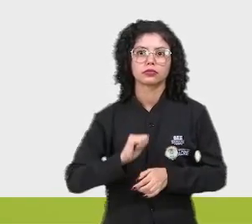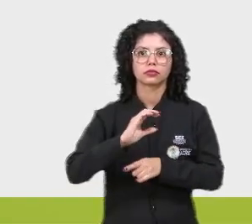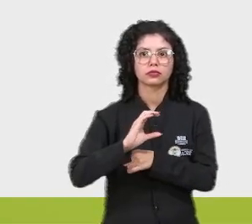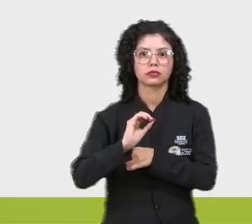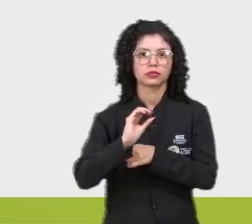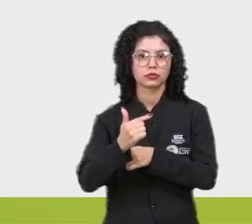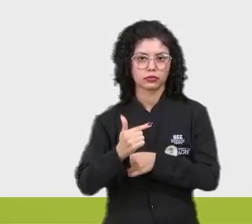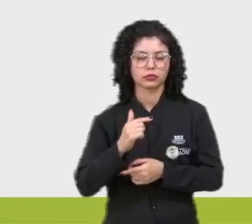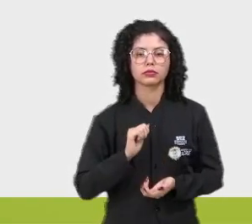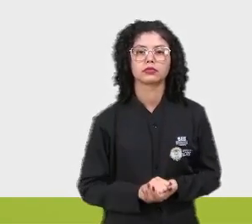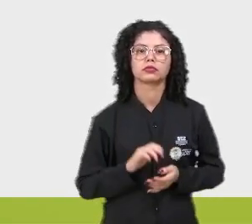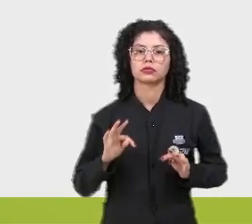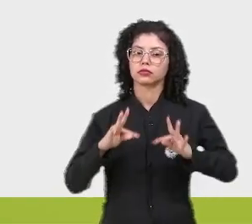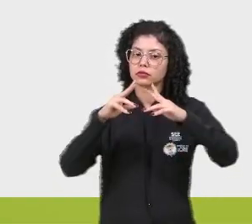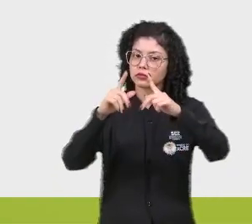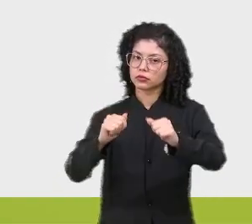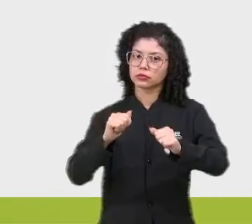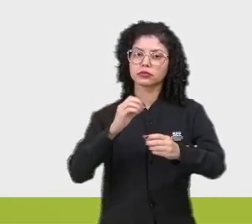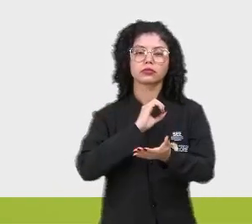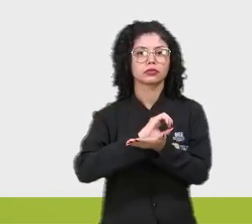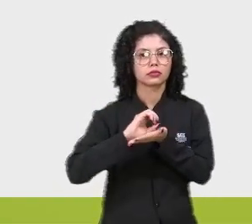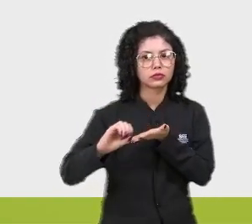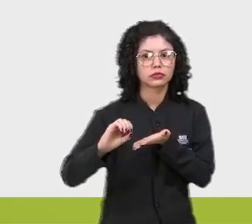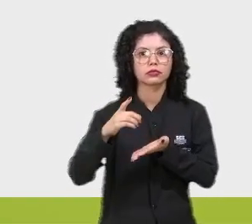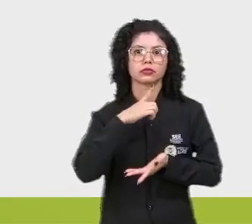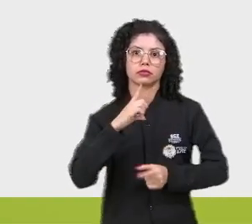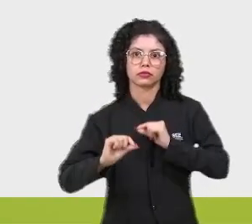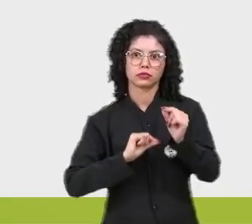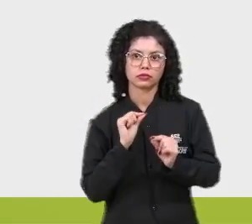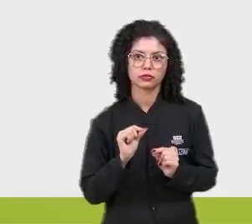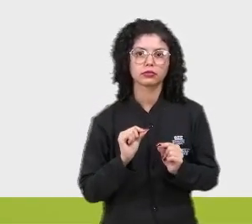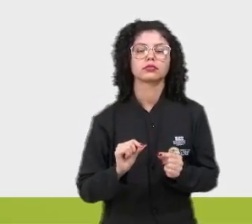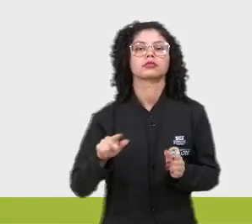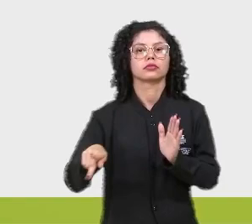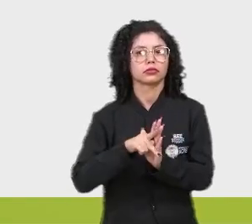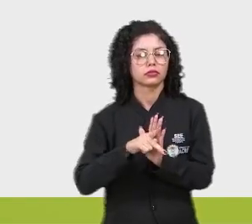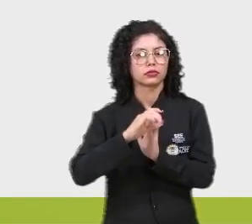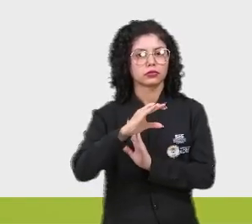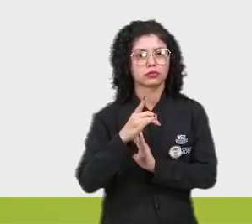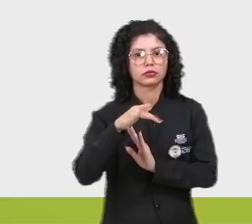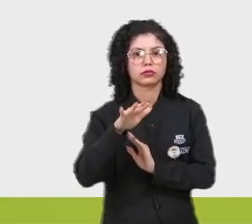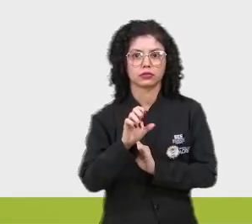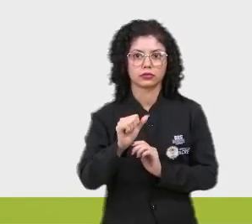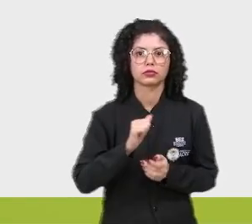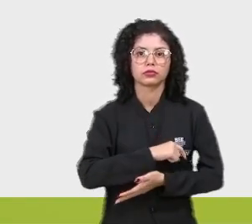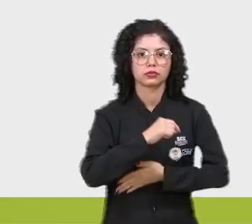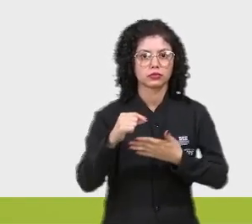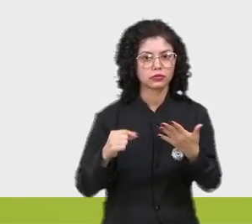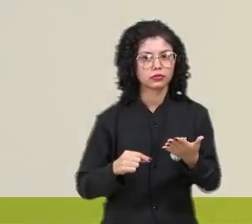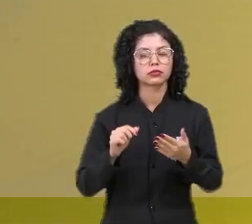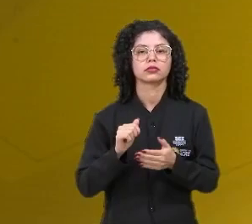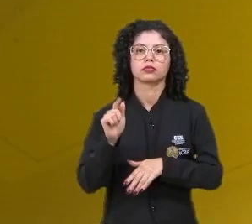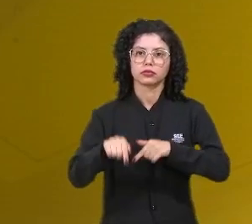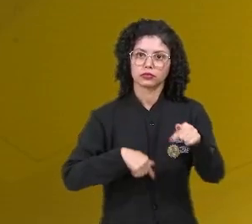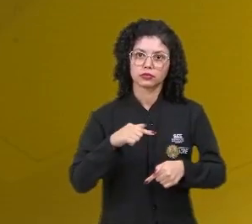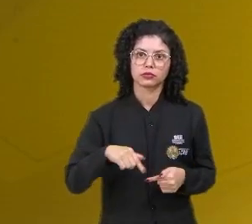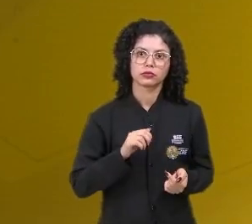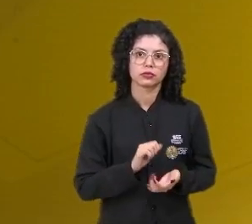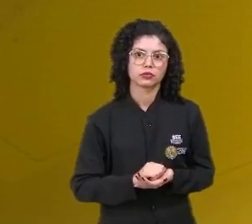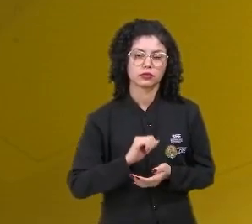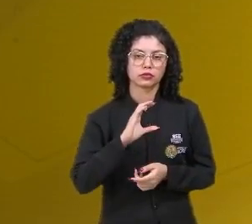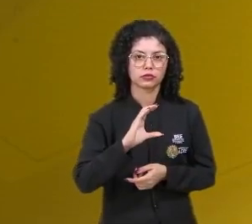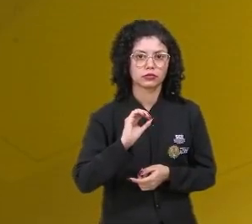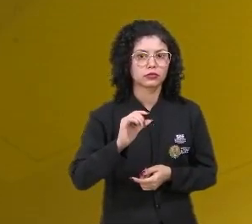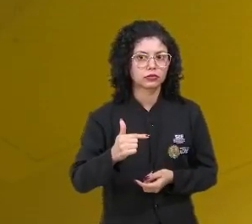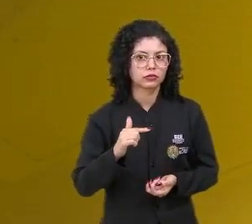carbono. Todo composto orgânico, ele tem em sua composição o elemento químico carbono. Então, o que a